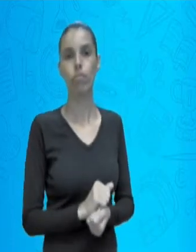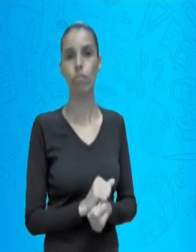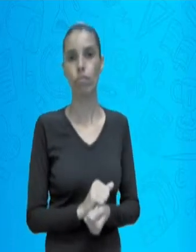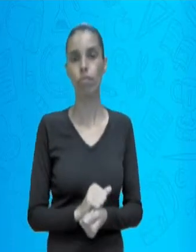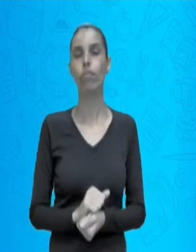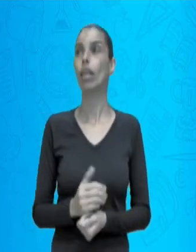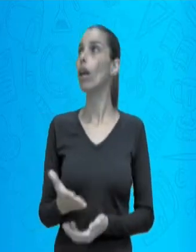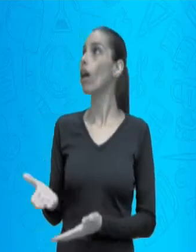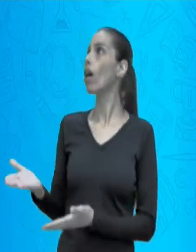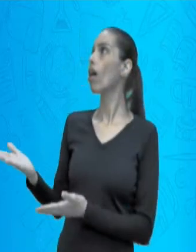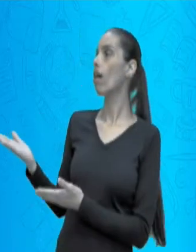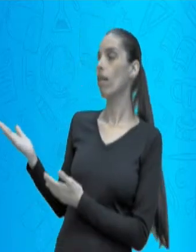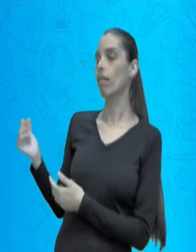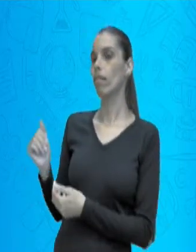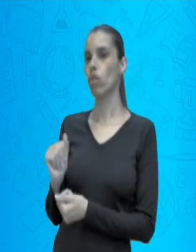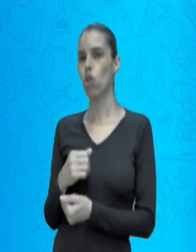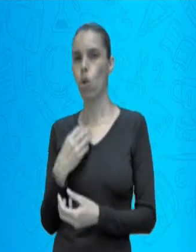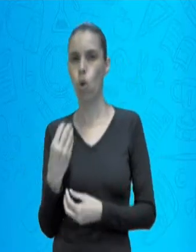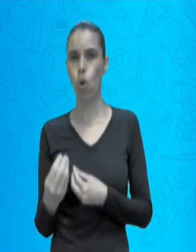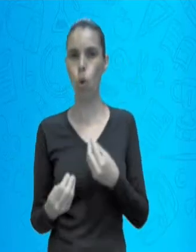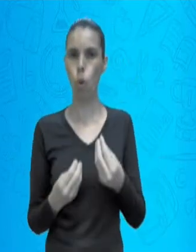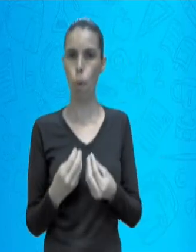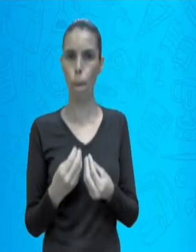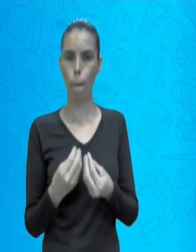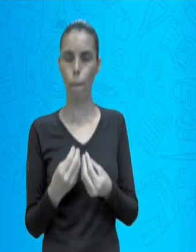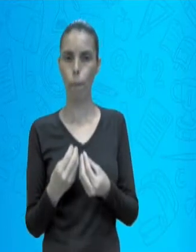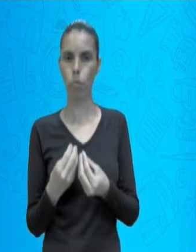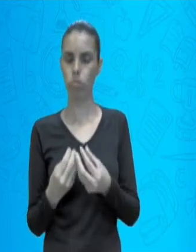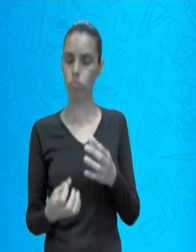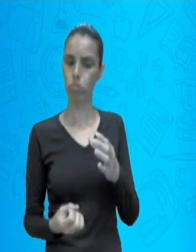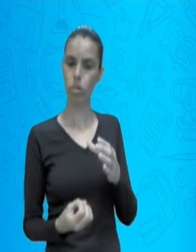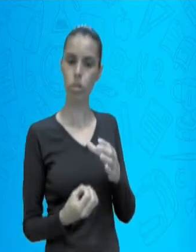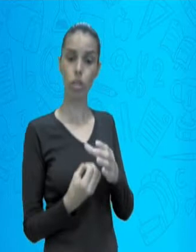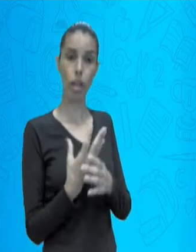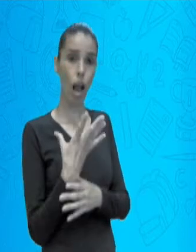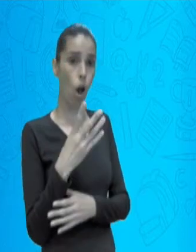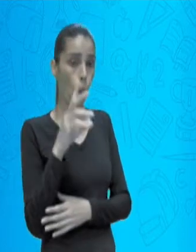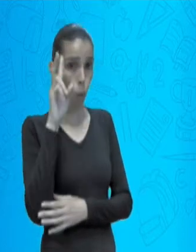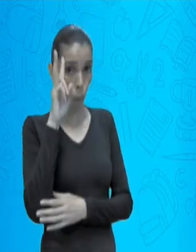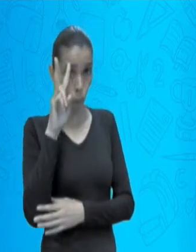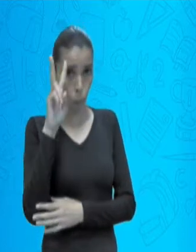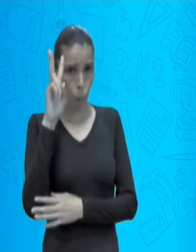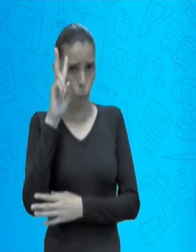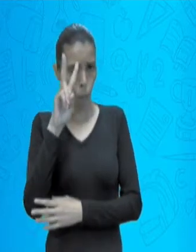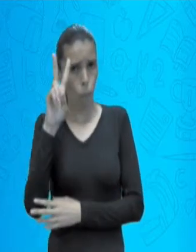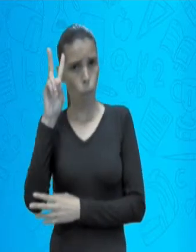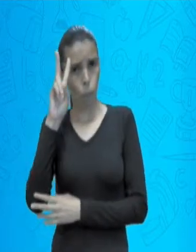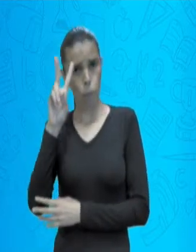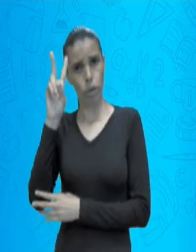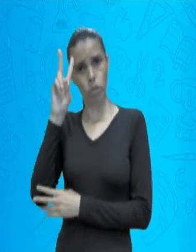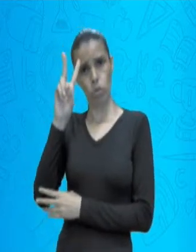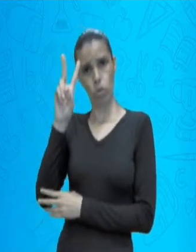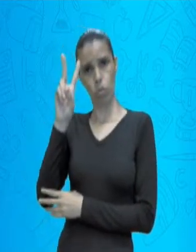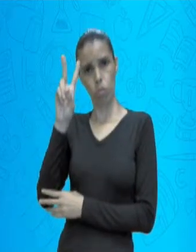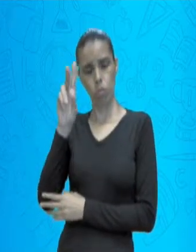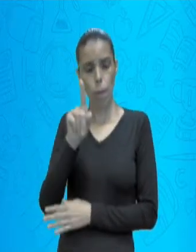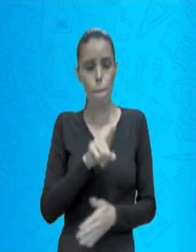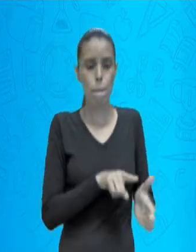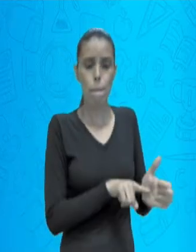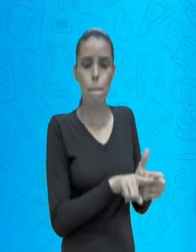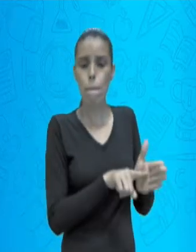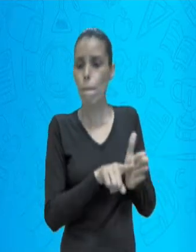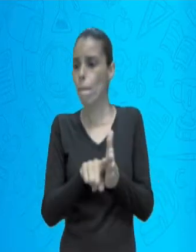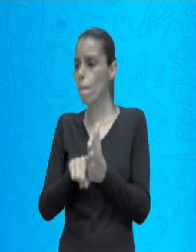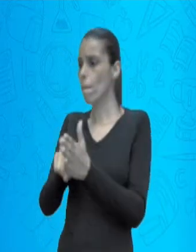Como criar uma biografia? Pesquisar sobre a vida da